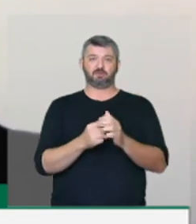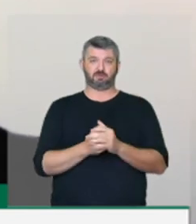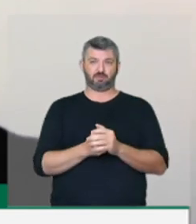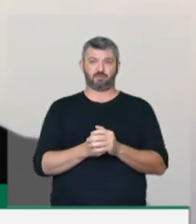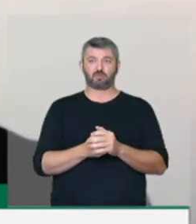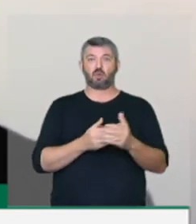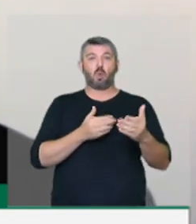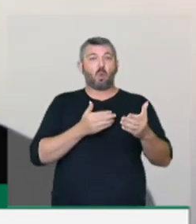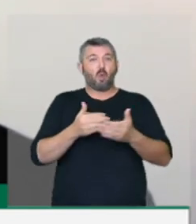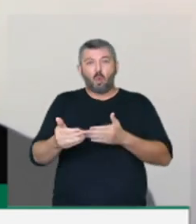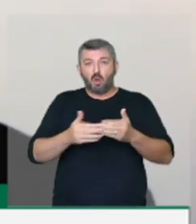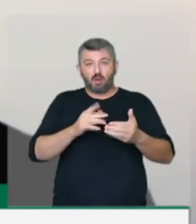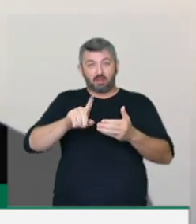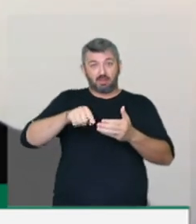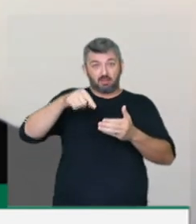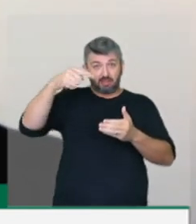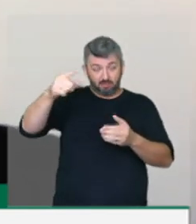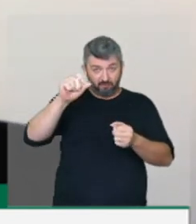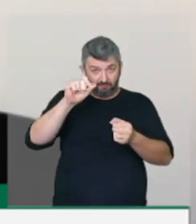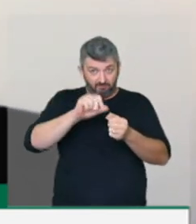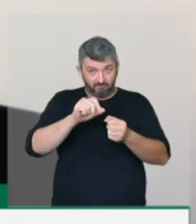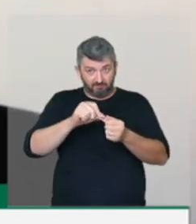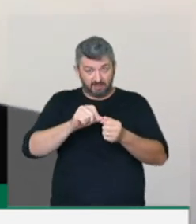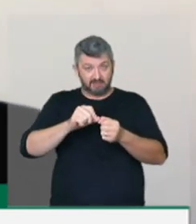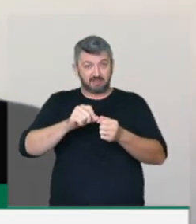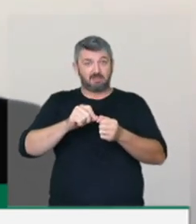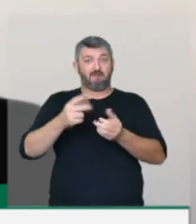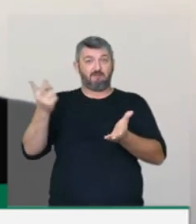qualquer posterior ato possa ser validado.